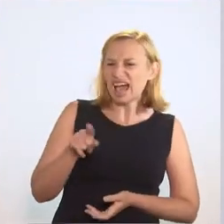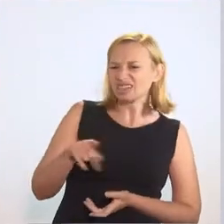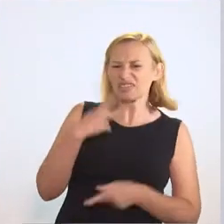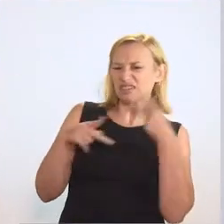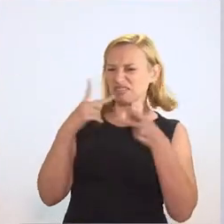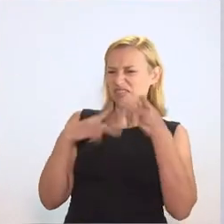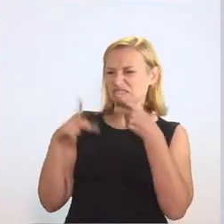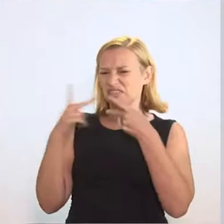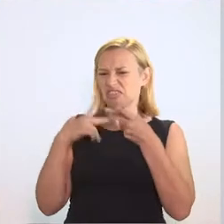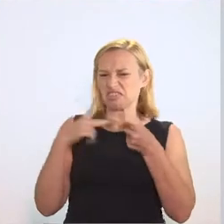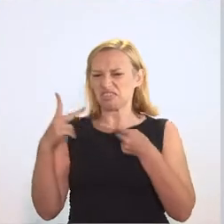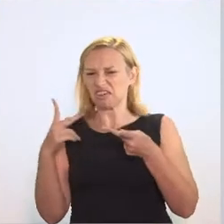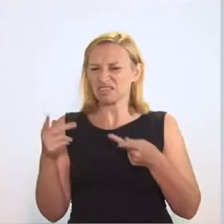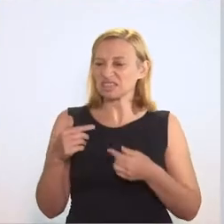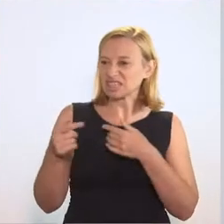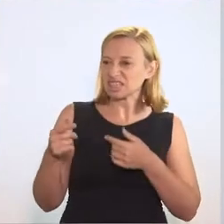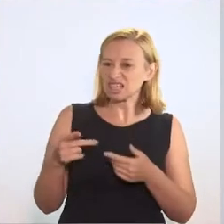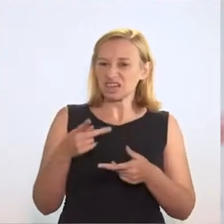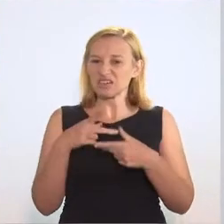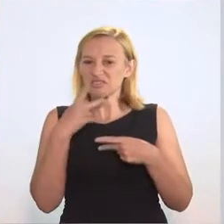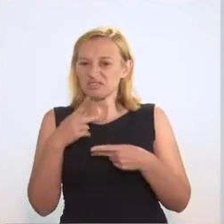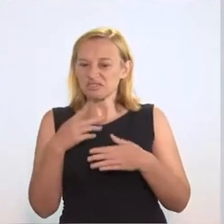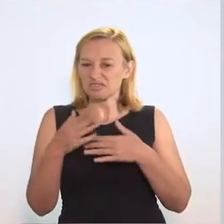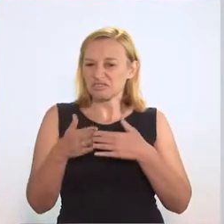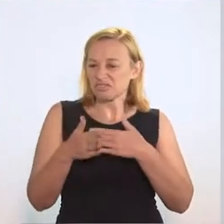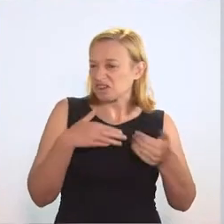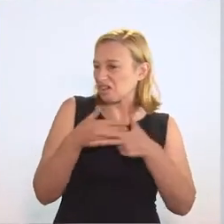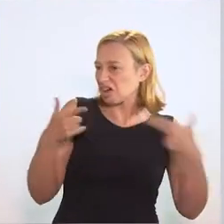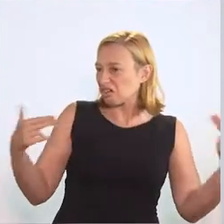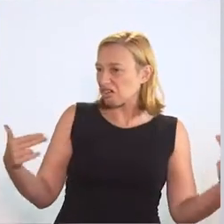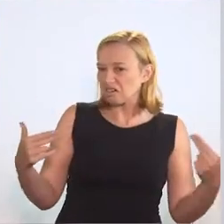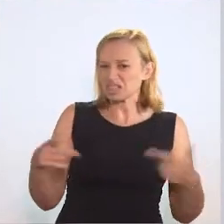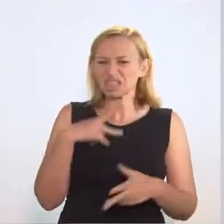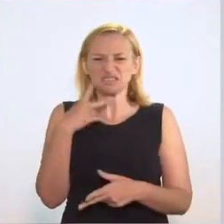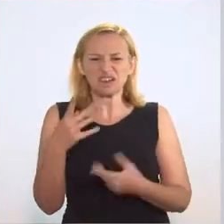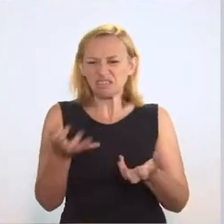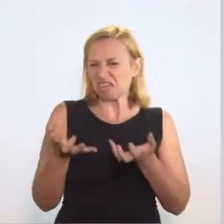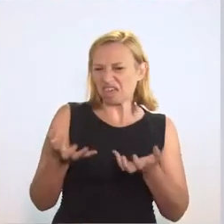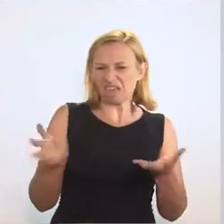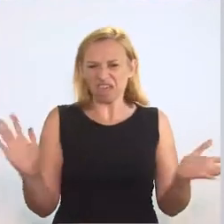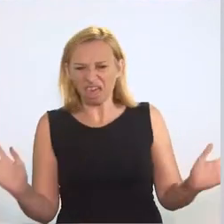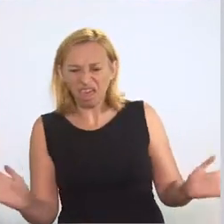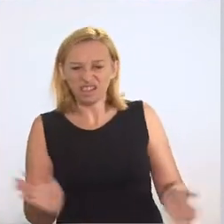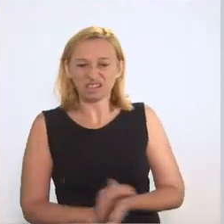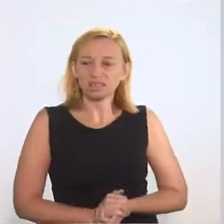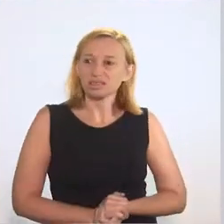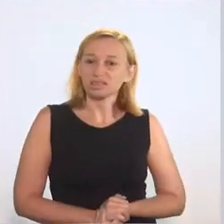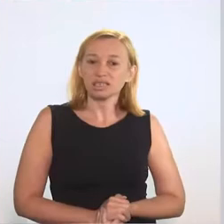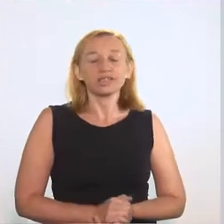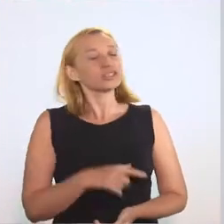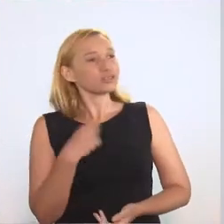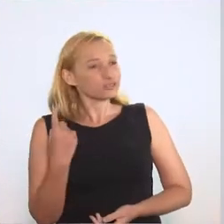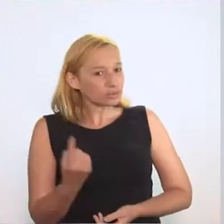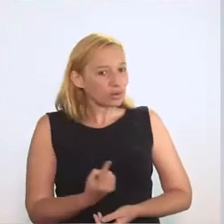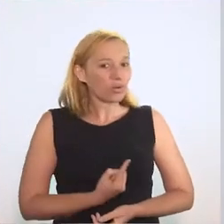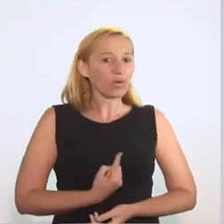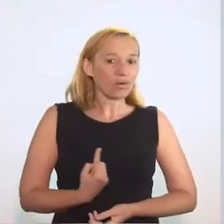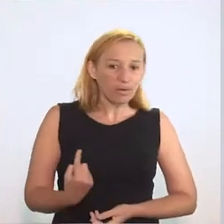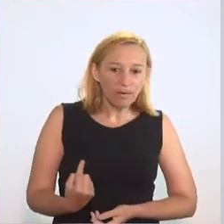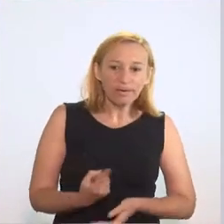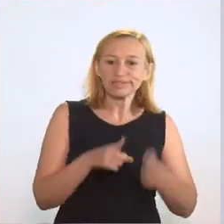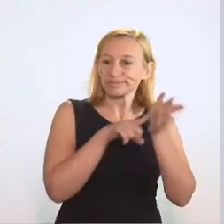ah, vocês estão falando demais, pô, vocês fazem o que vocês querem, né? Vocês falam o que vocês querem. E a gente, quando